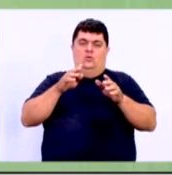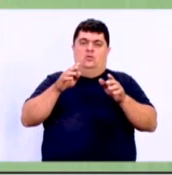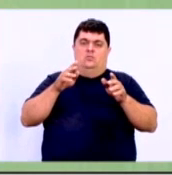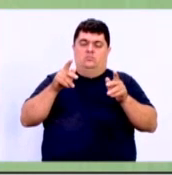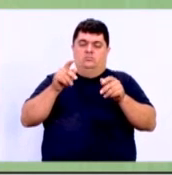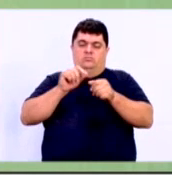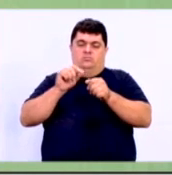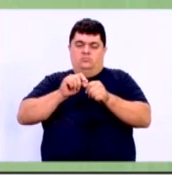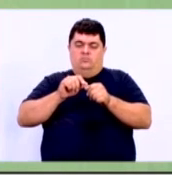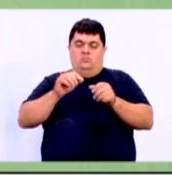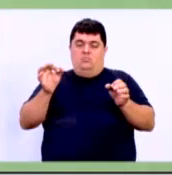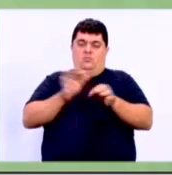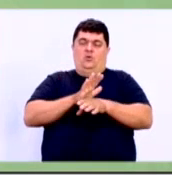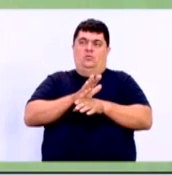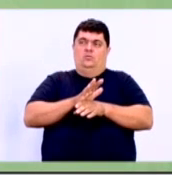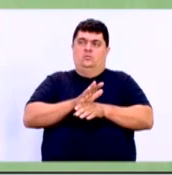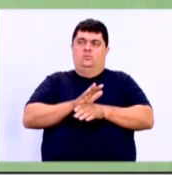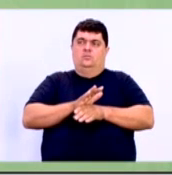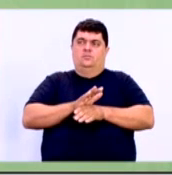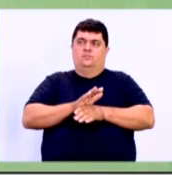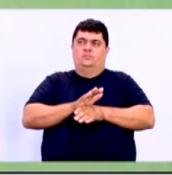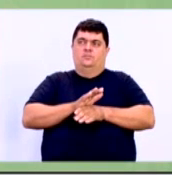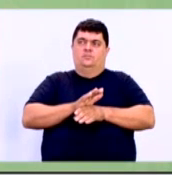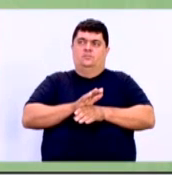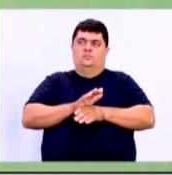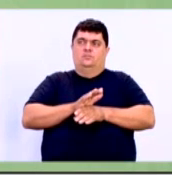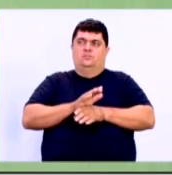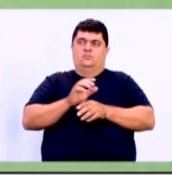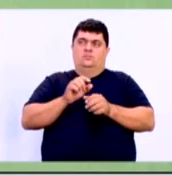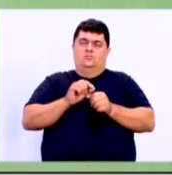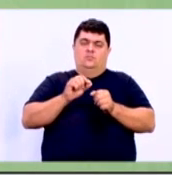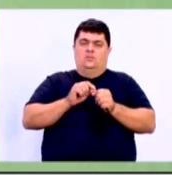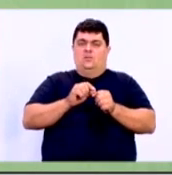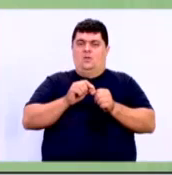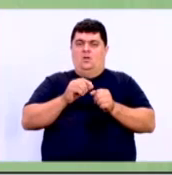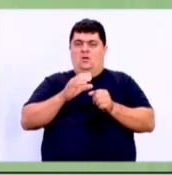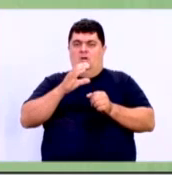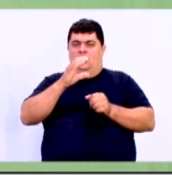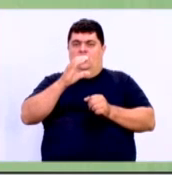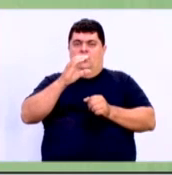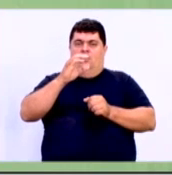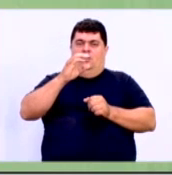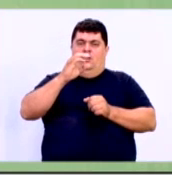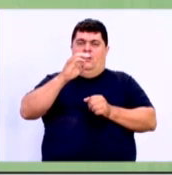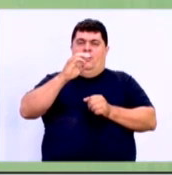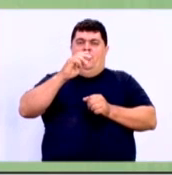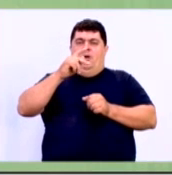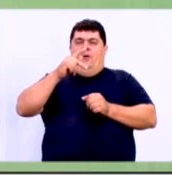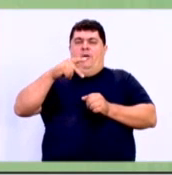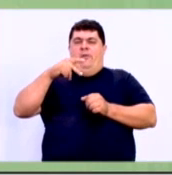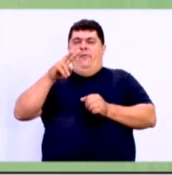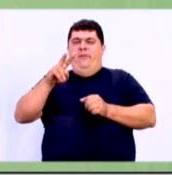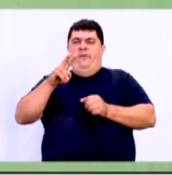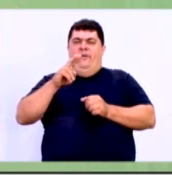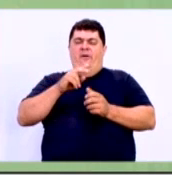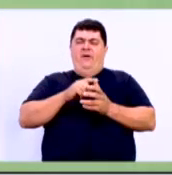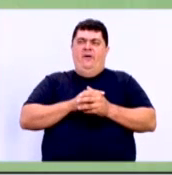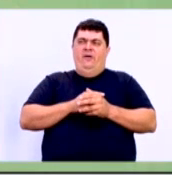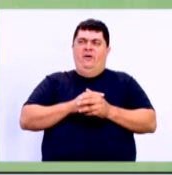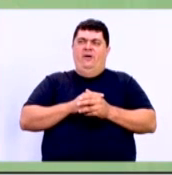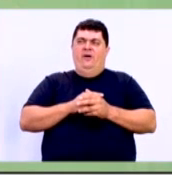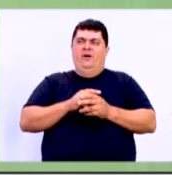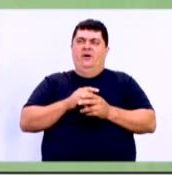que virou, a setinha está aqui, né? O custo do produto vendido. Então, o preço do meu